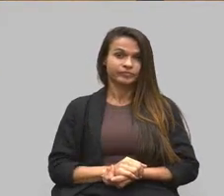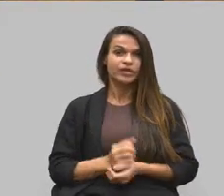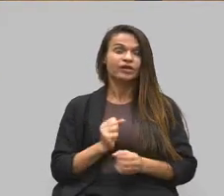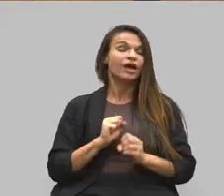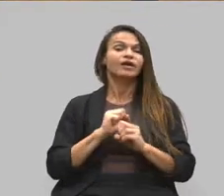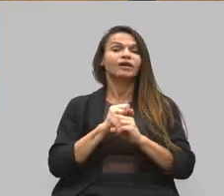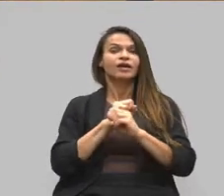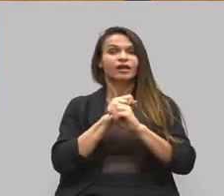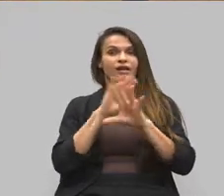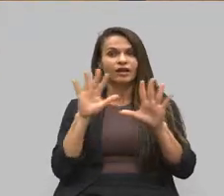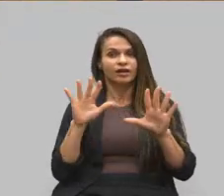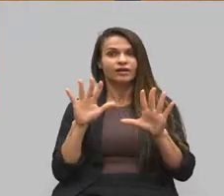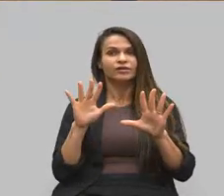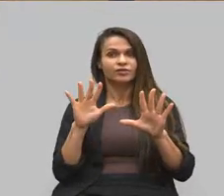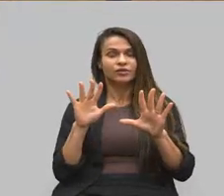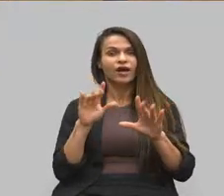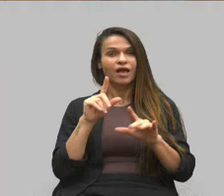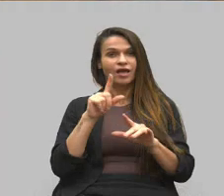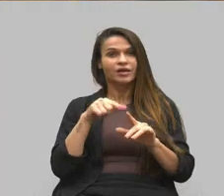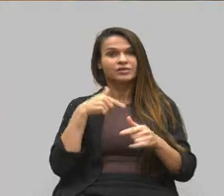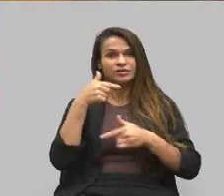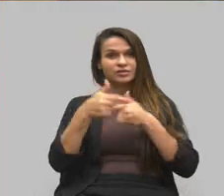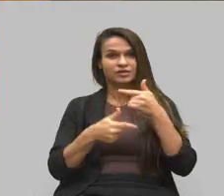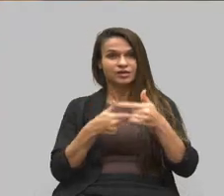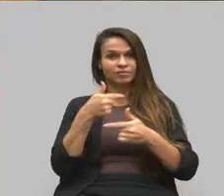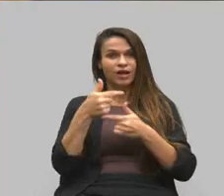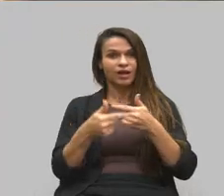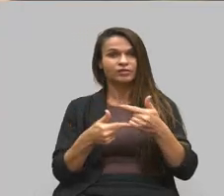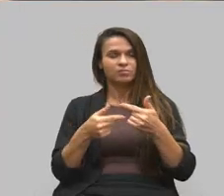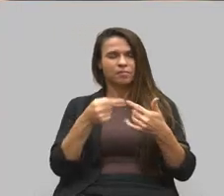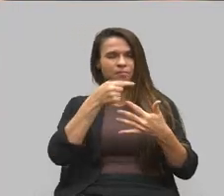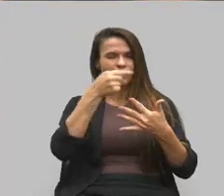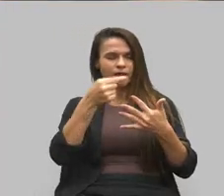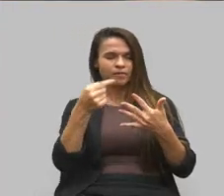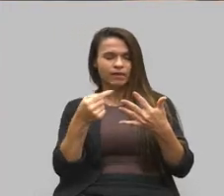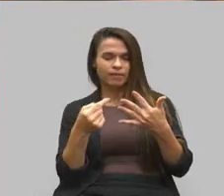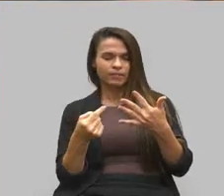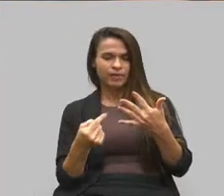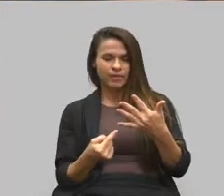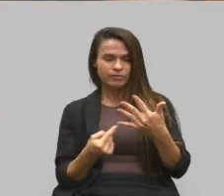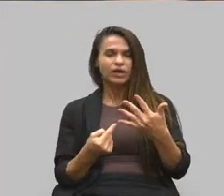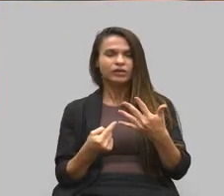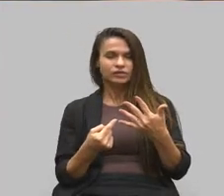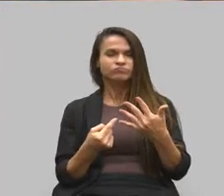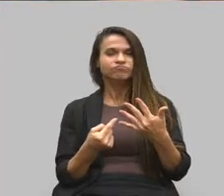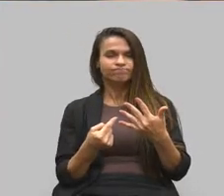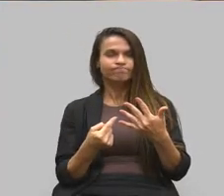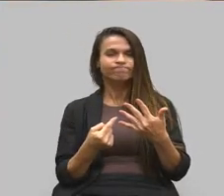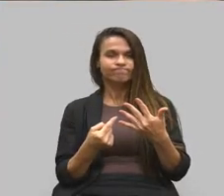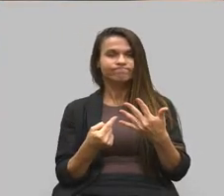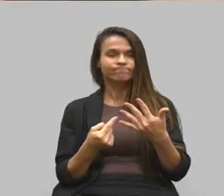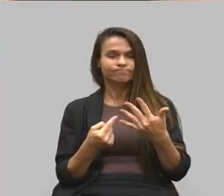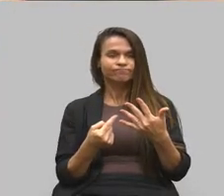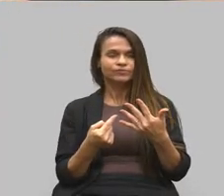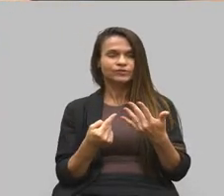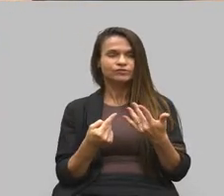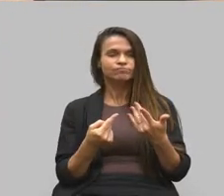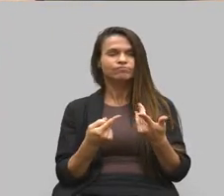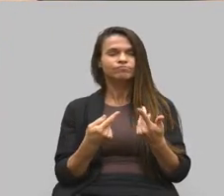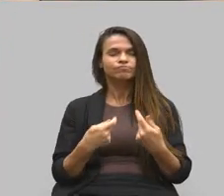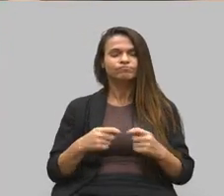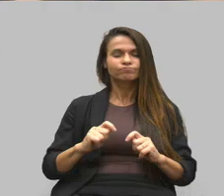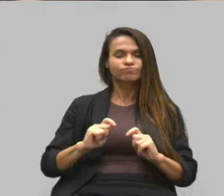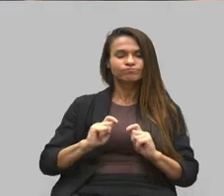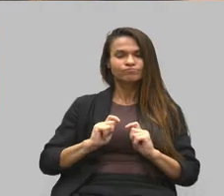é é esse trabalho multidisciplinar que vem desabrochando todo o